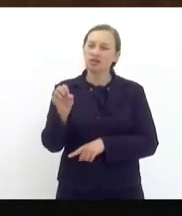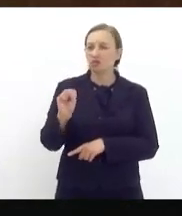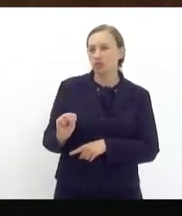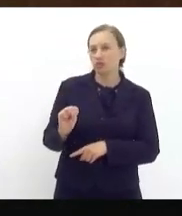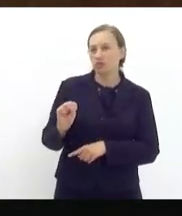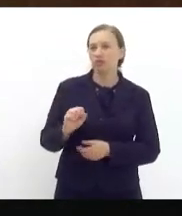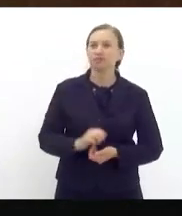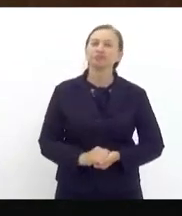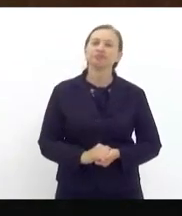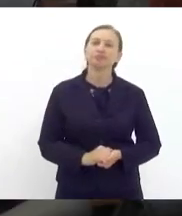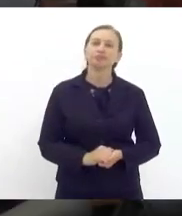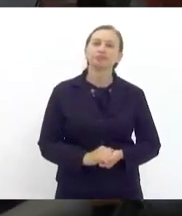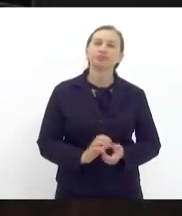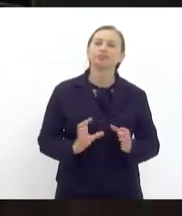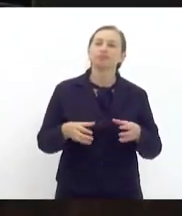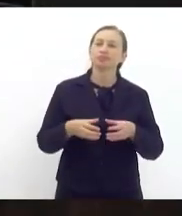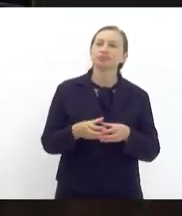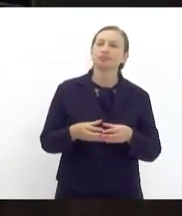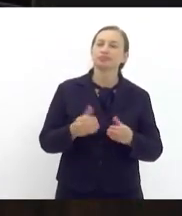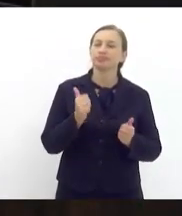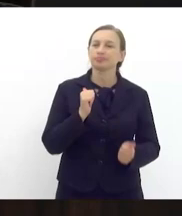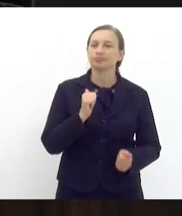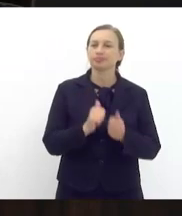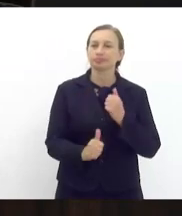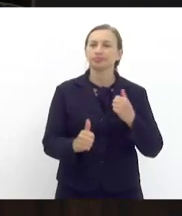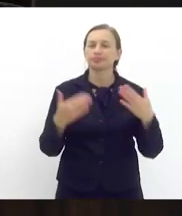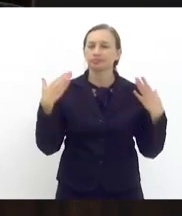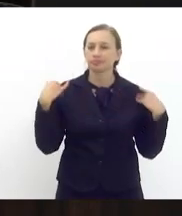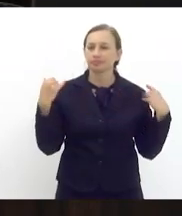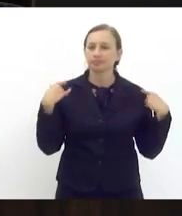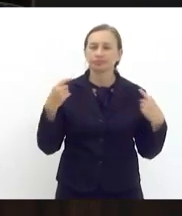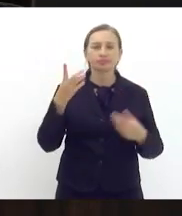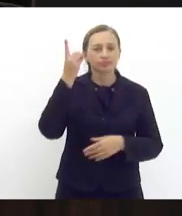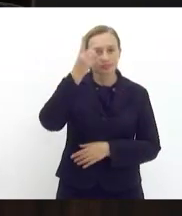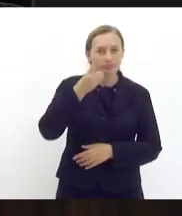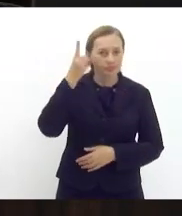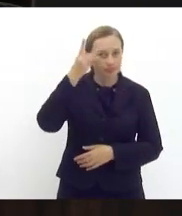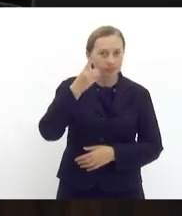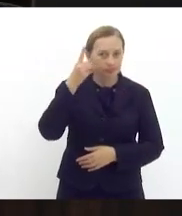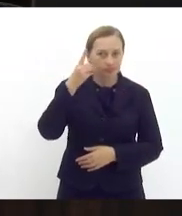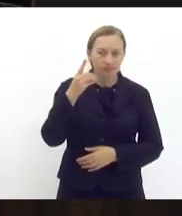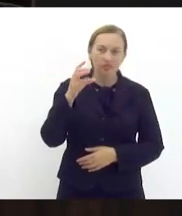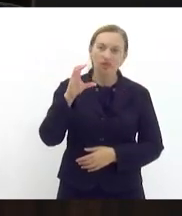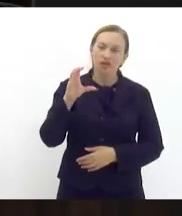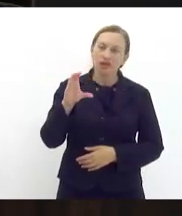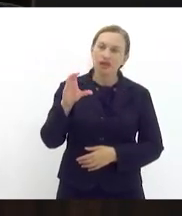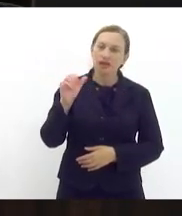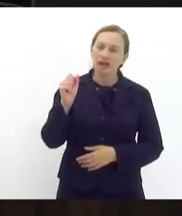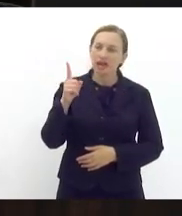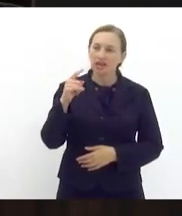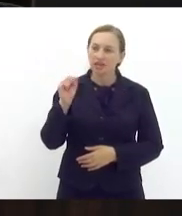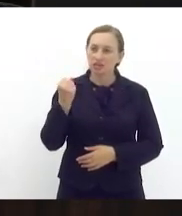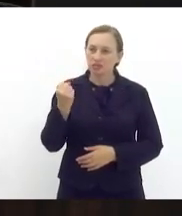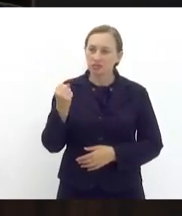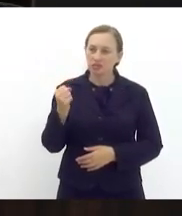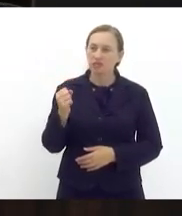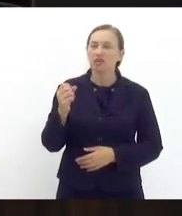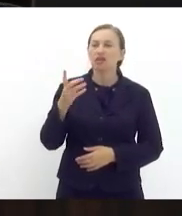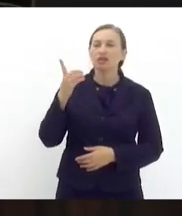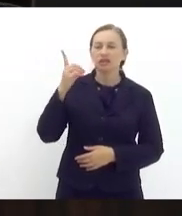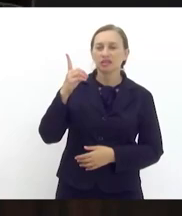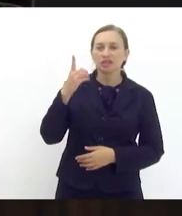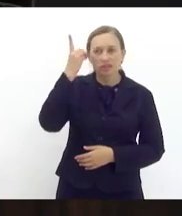8 pela comissão de esporte e lazer deputado Carlinhos BNH deputada Índia